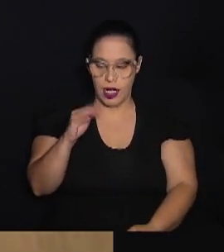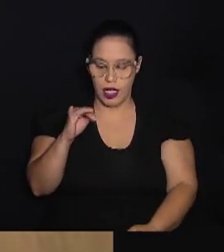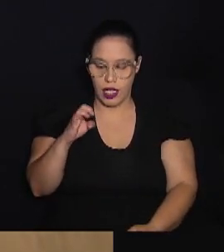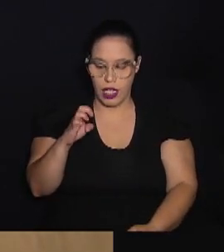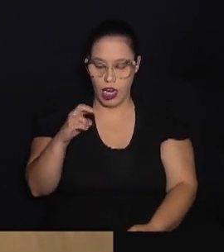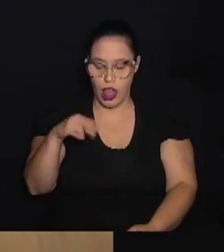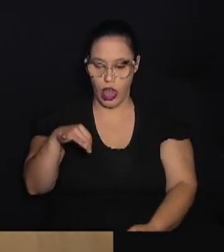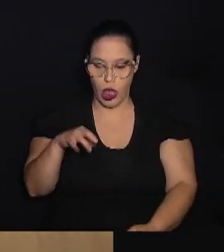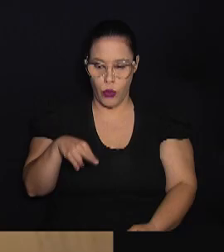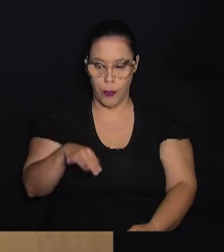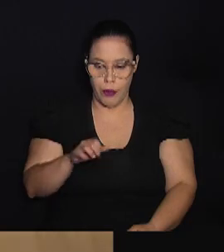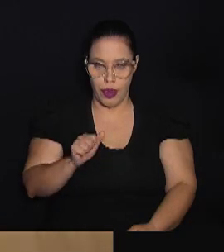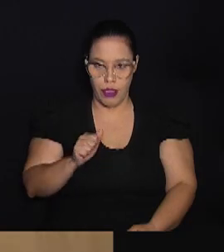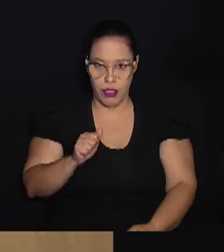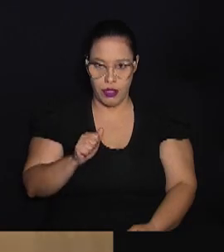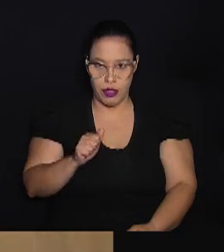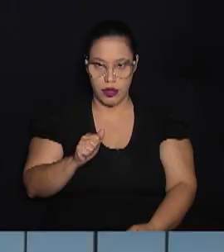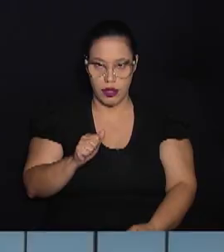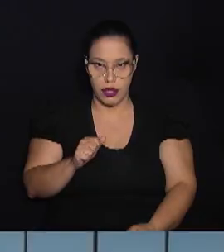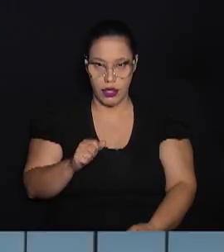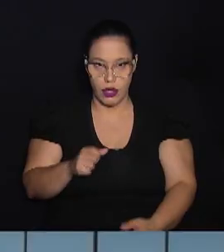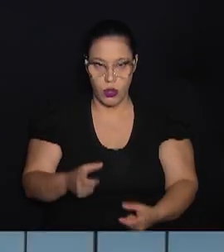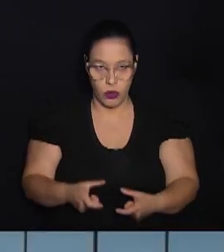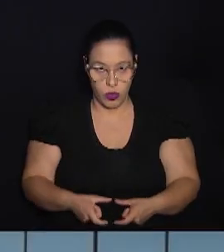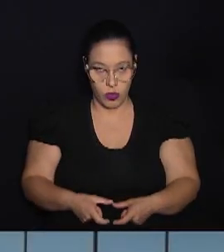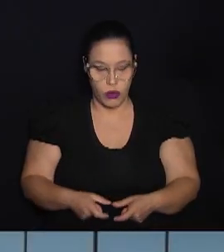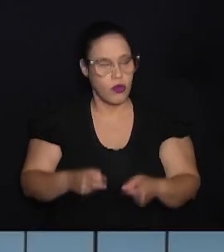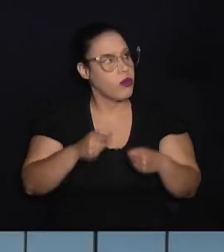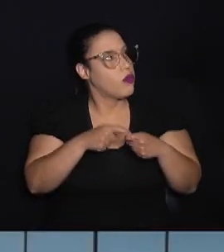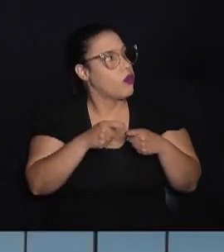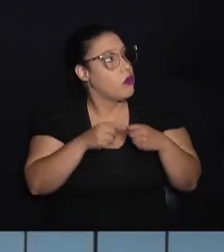do endométrio, tá? Doutora, o que